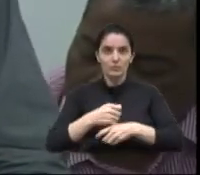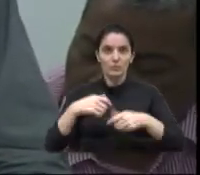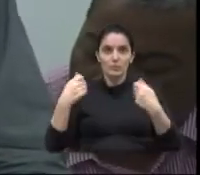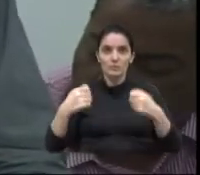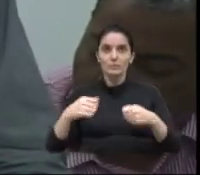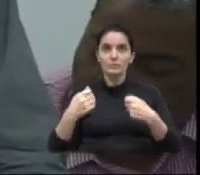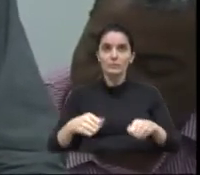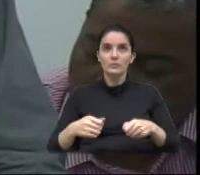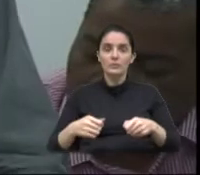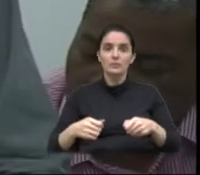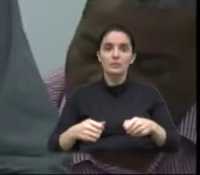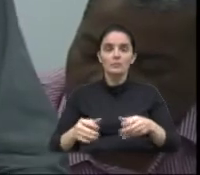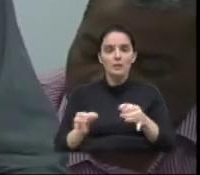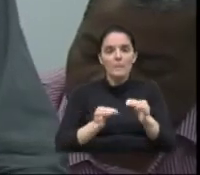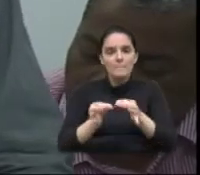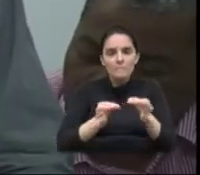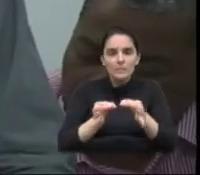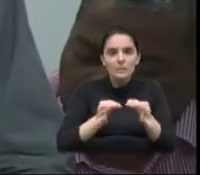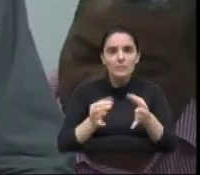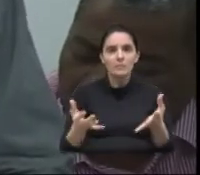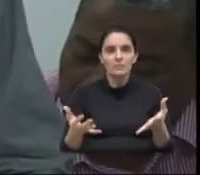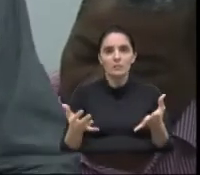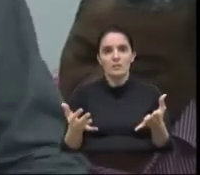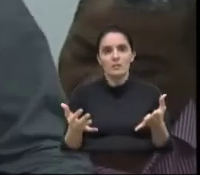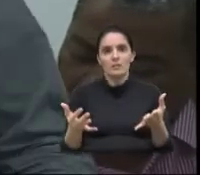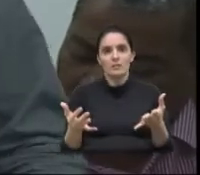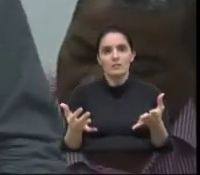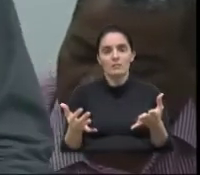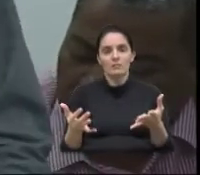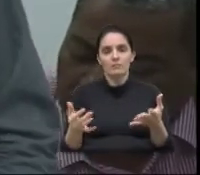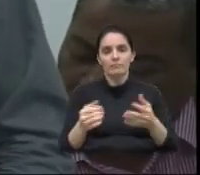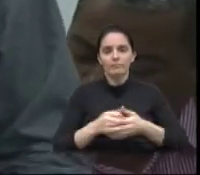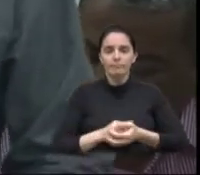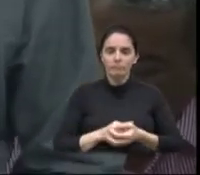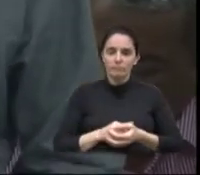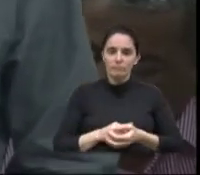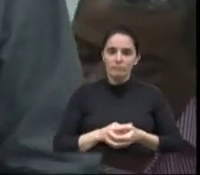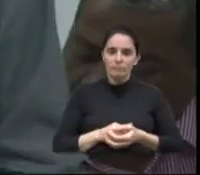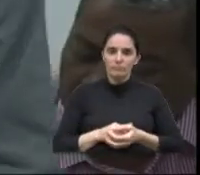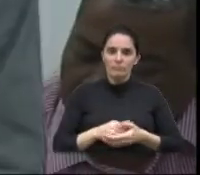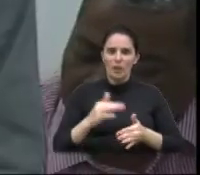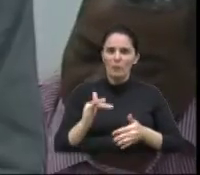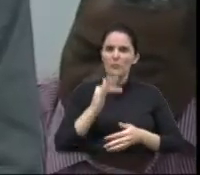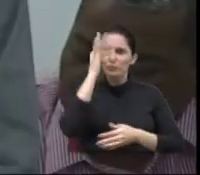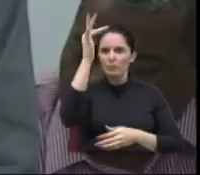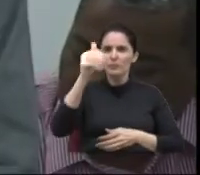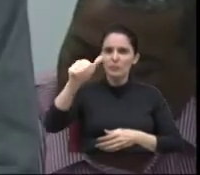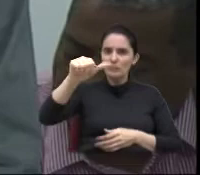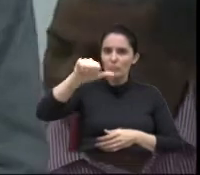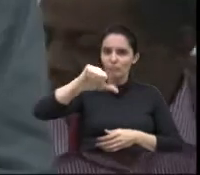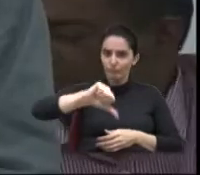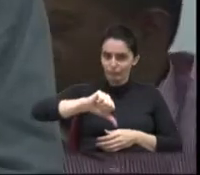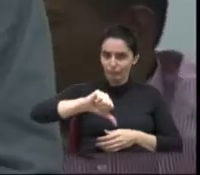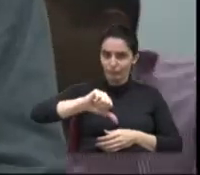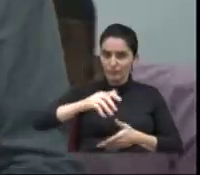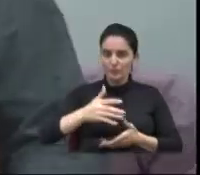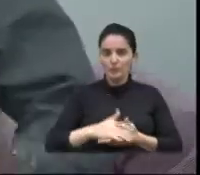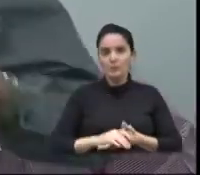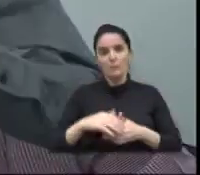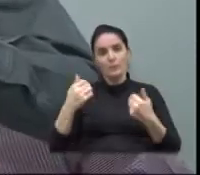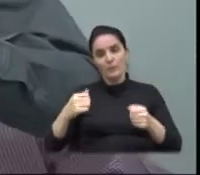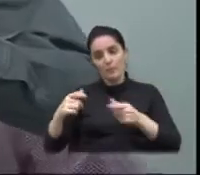um planejamento. A cidade só cresce daquele lado, cada dia vai ser pior. Se nós não fizermos fuga pelo Jardim Ouro